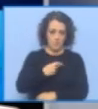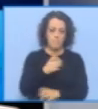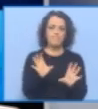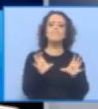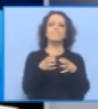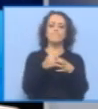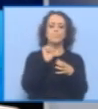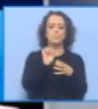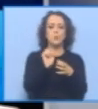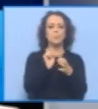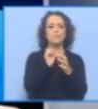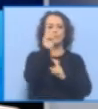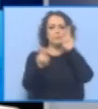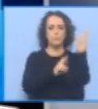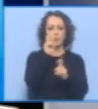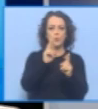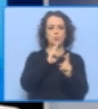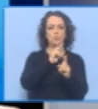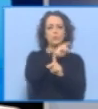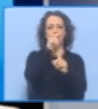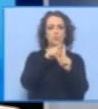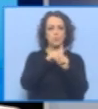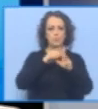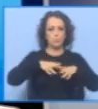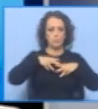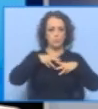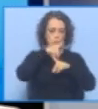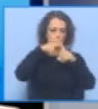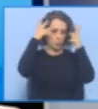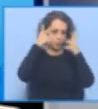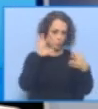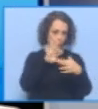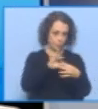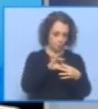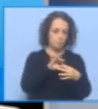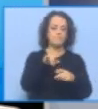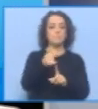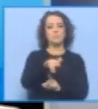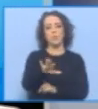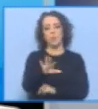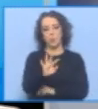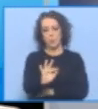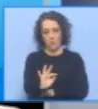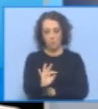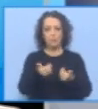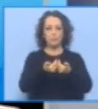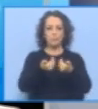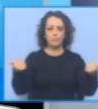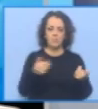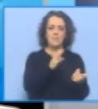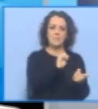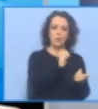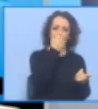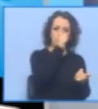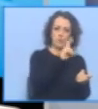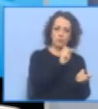que foi criada em 2004, 15 de agosto de 2004, sendo mais uma que se separou de São Domingos de Rana, a ser uma paróquia